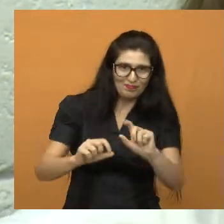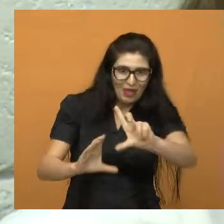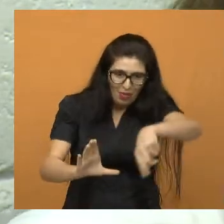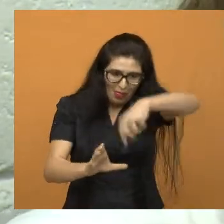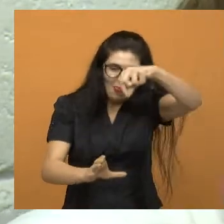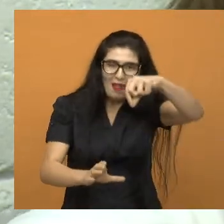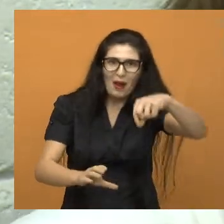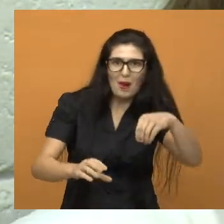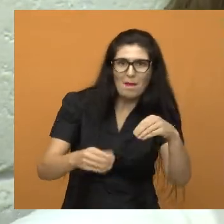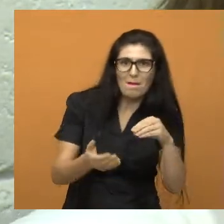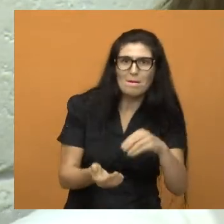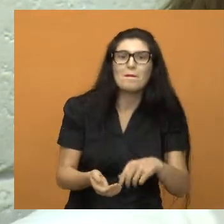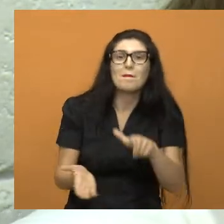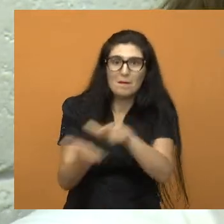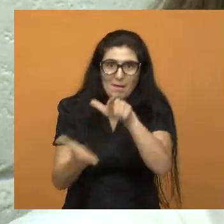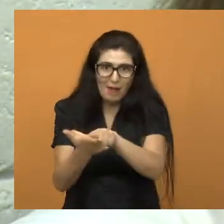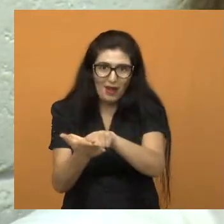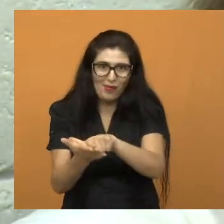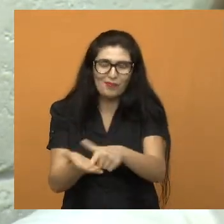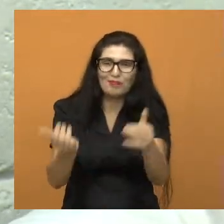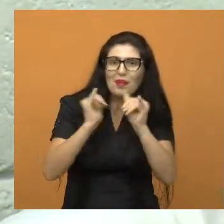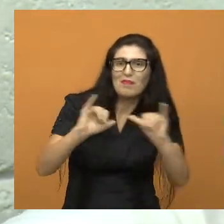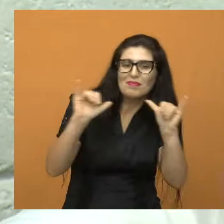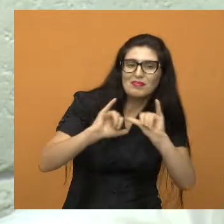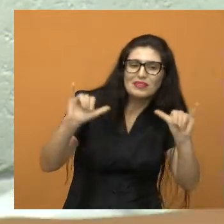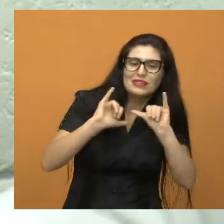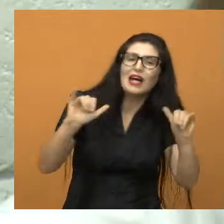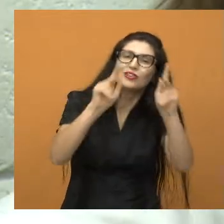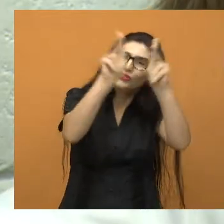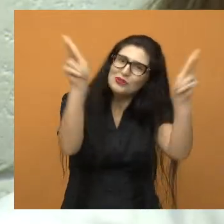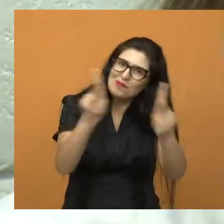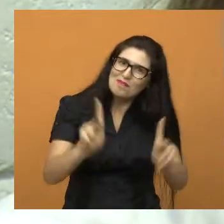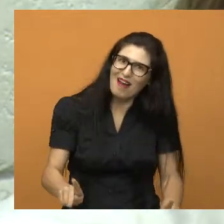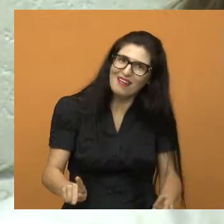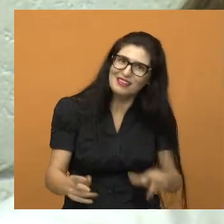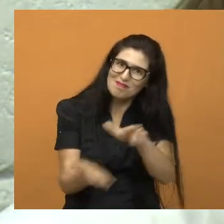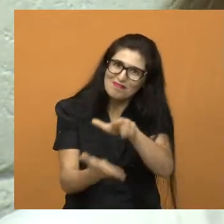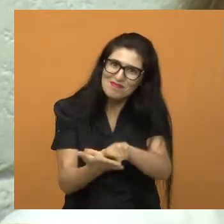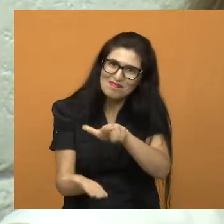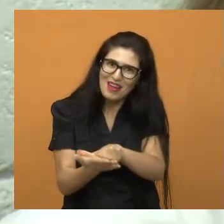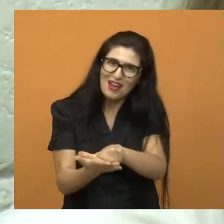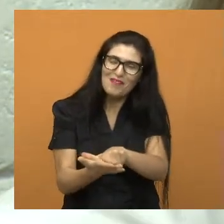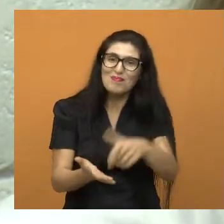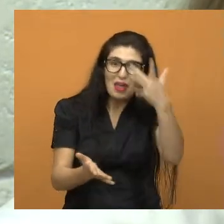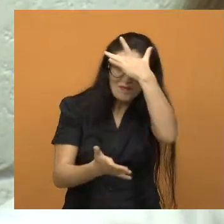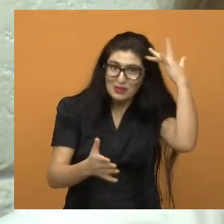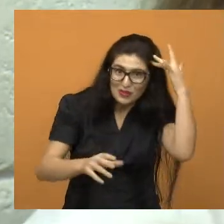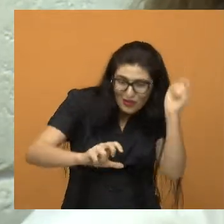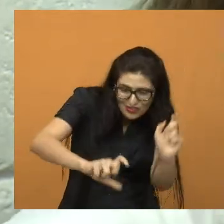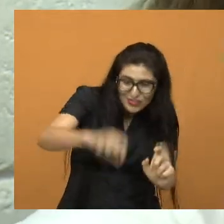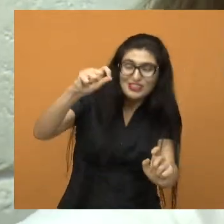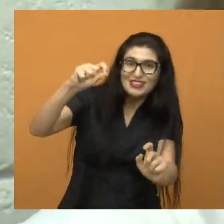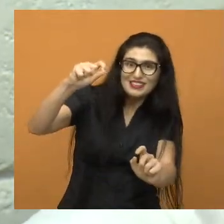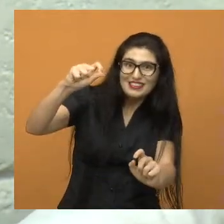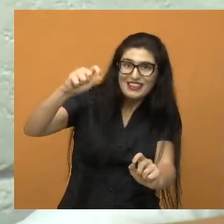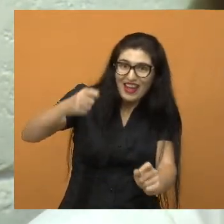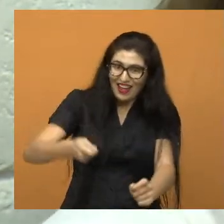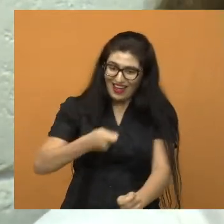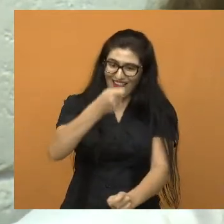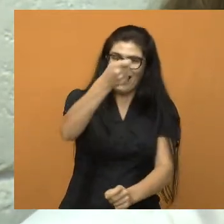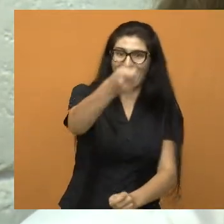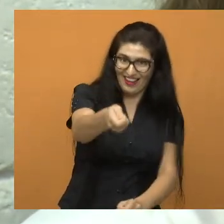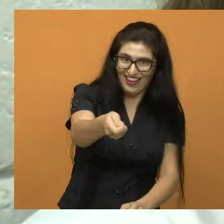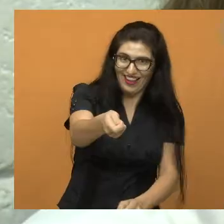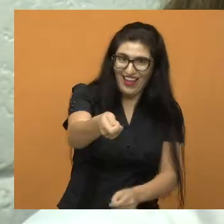Nesse saquinho tem várias mensagens de paz, São Francisco. Aí a pessoa tira, aí a pessoa dá pra gente, a